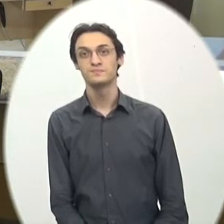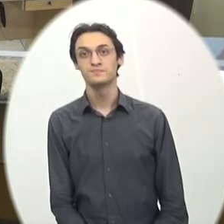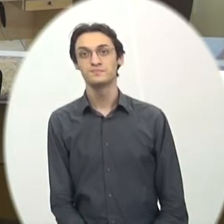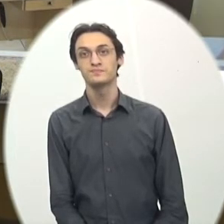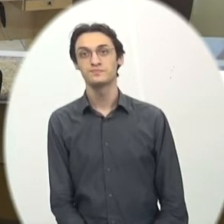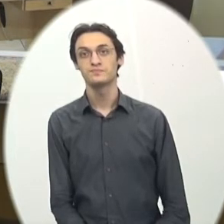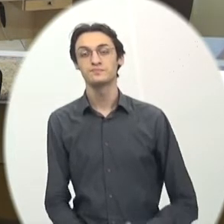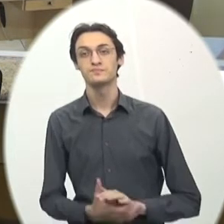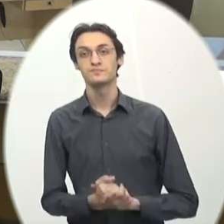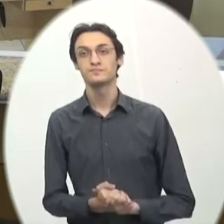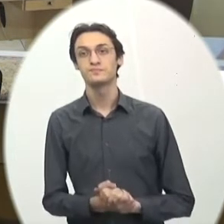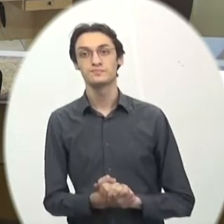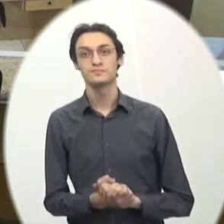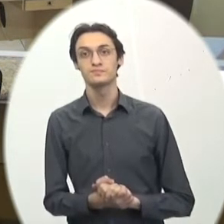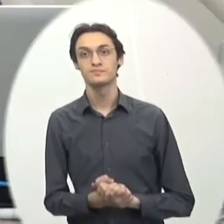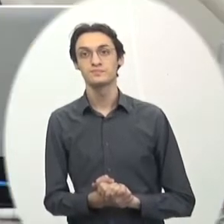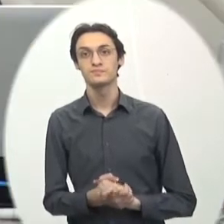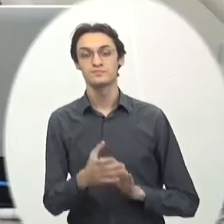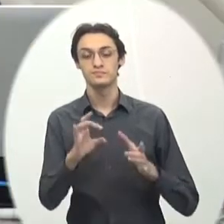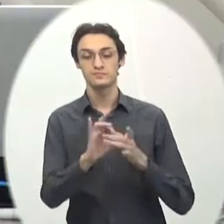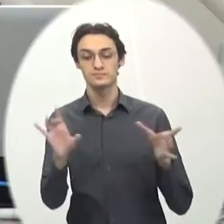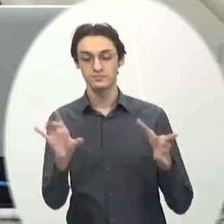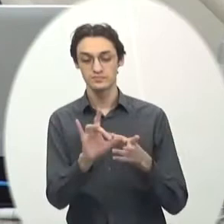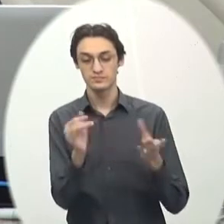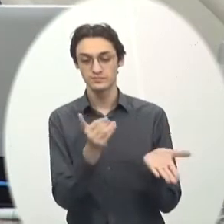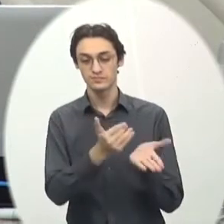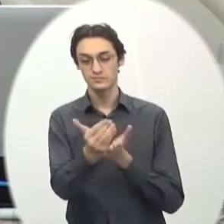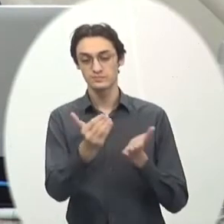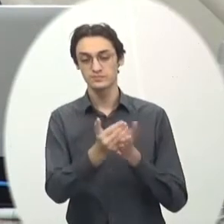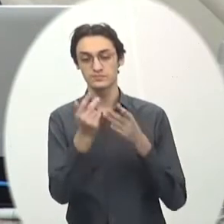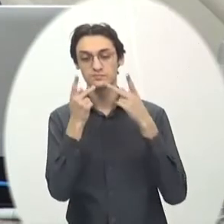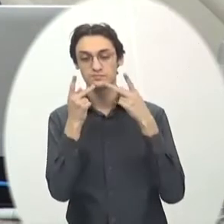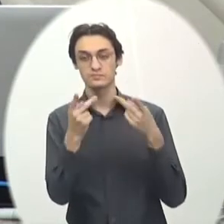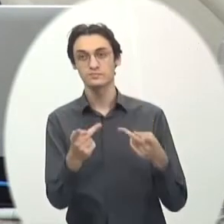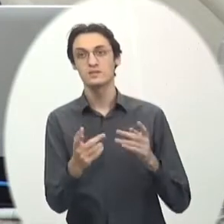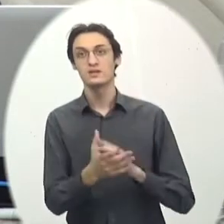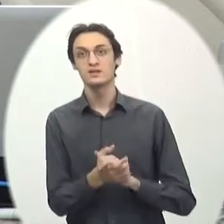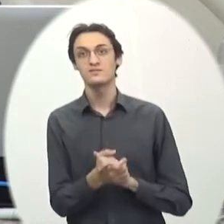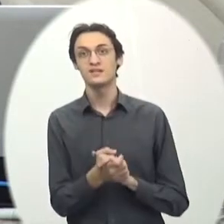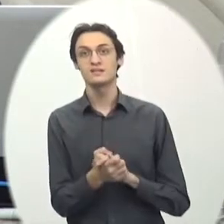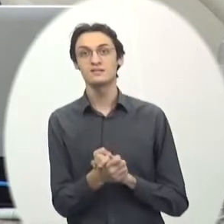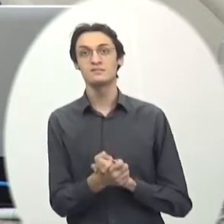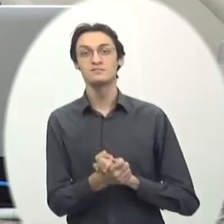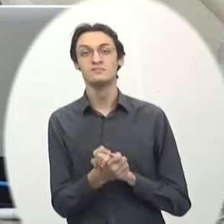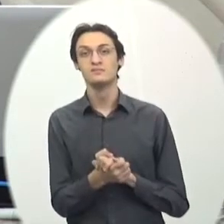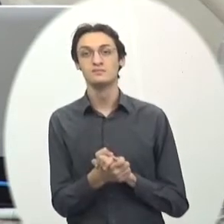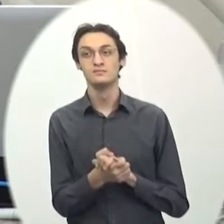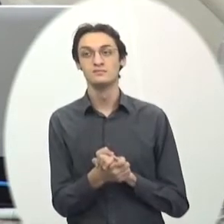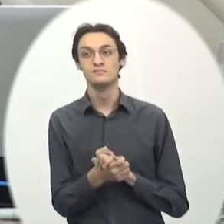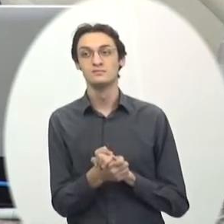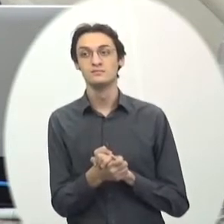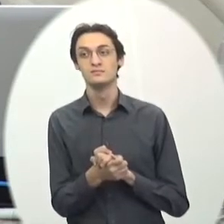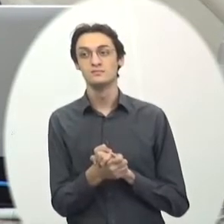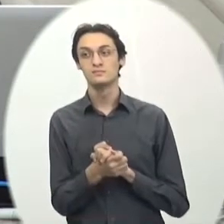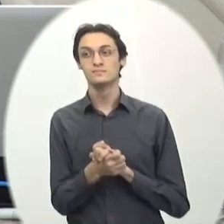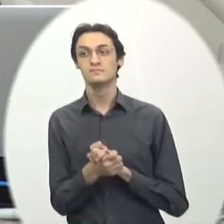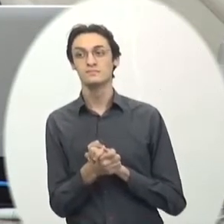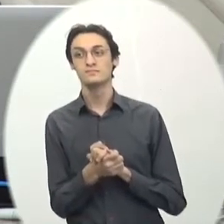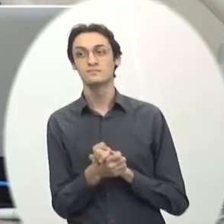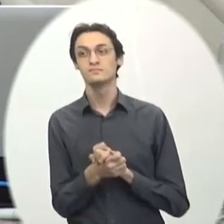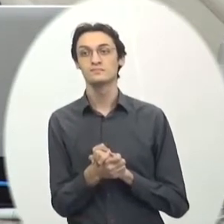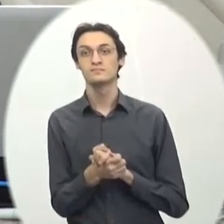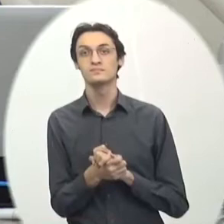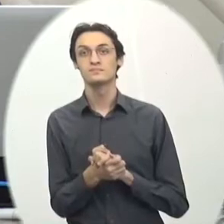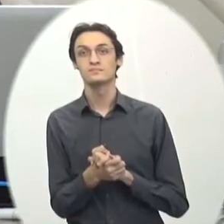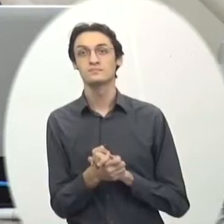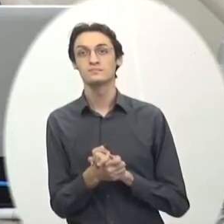Dessa forma, deixo você à vontade para se manifestar, para dirigir algumas palavras a nós, com